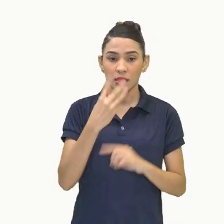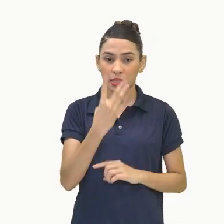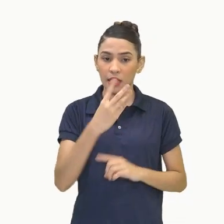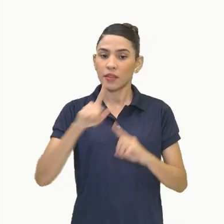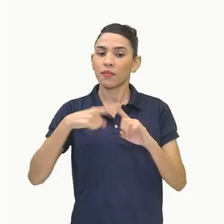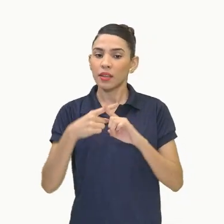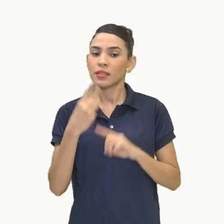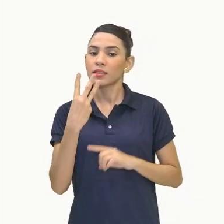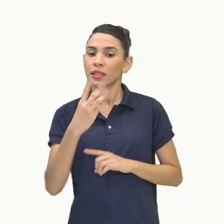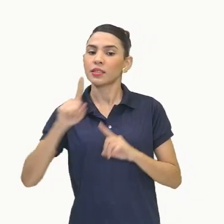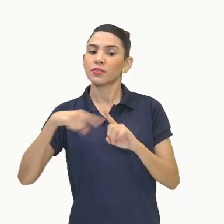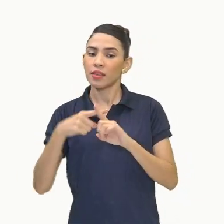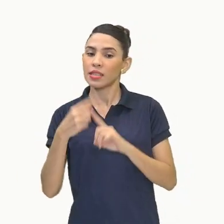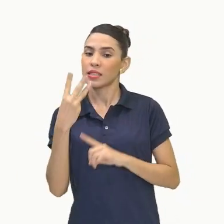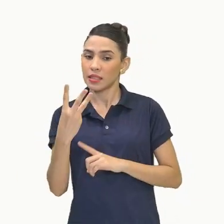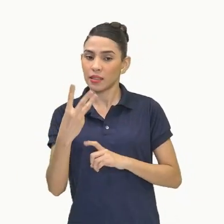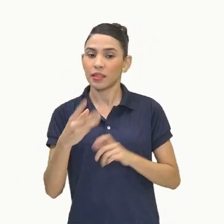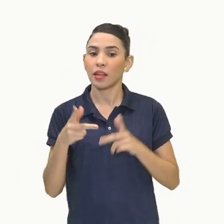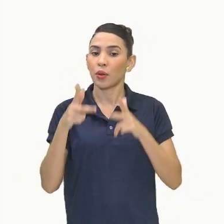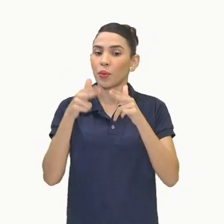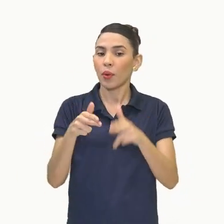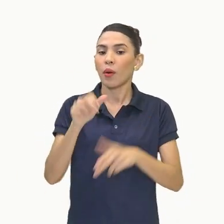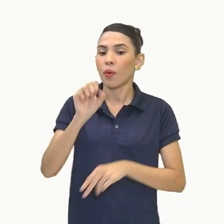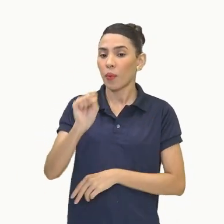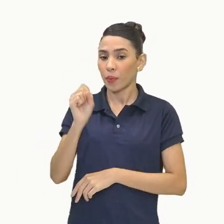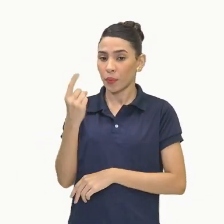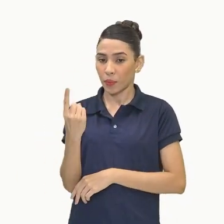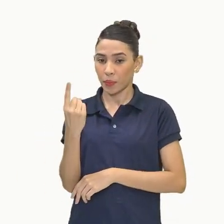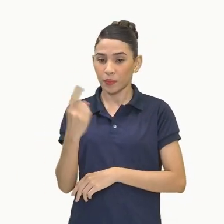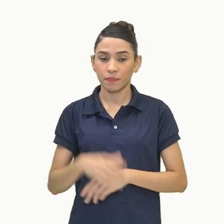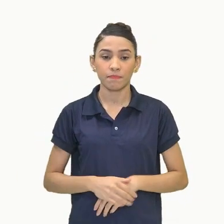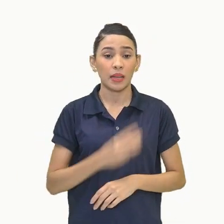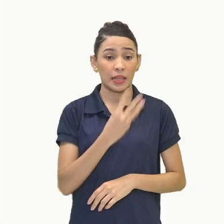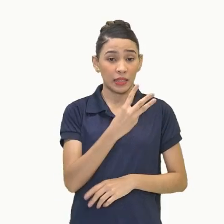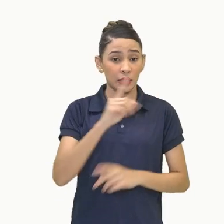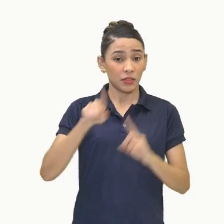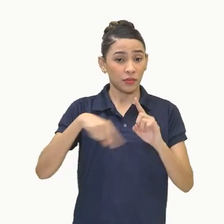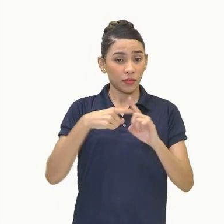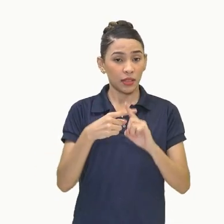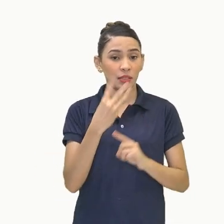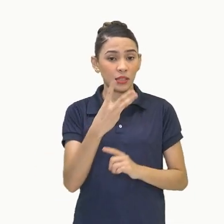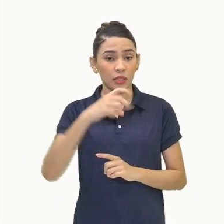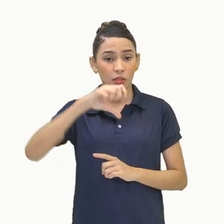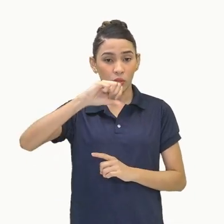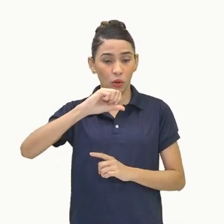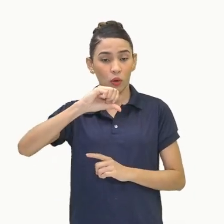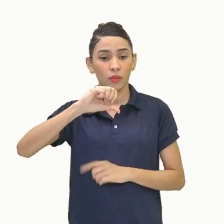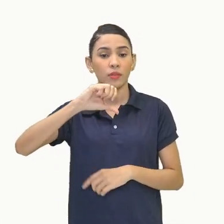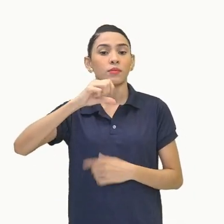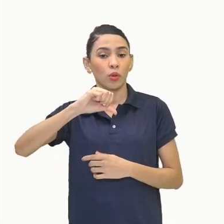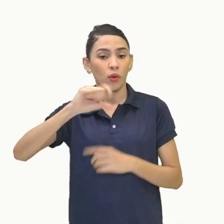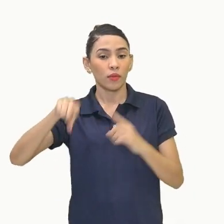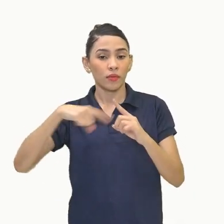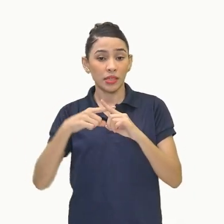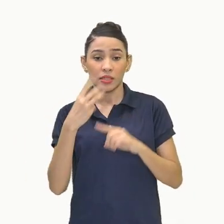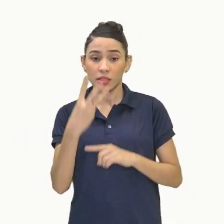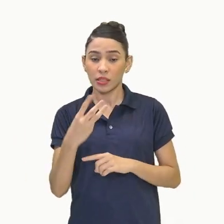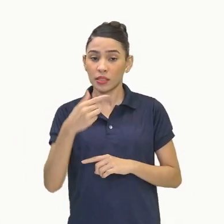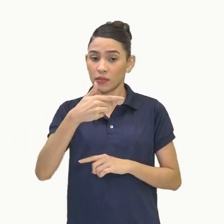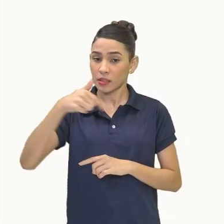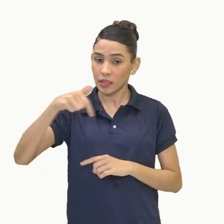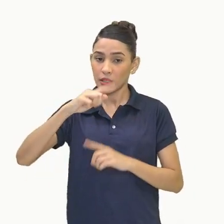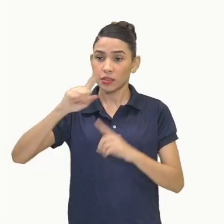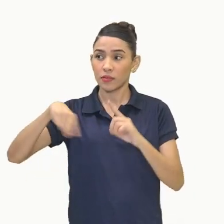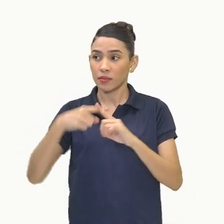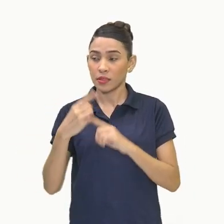4 vezes. Então, ó, 3 vezes 3, 9 vezes 3, 27, vezes